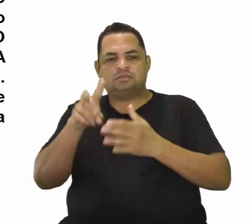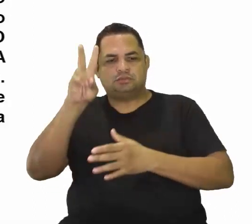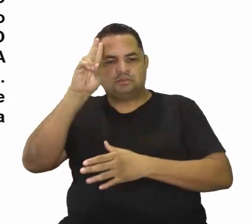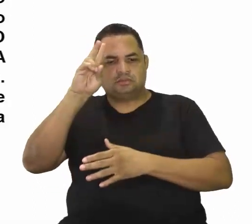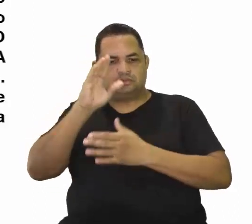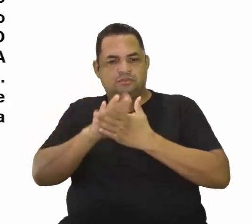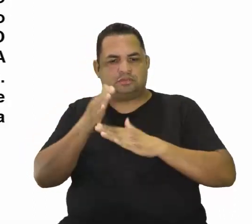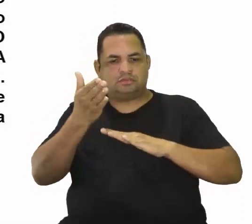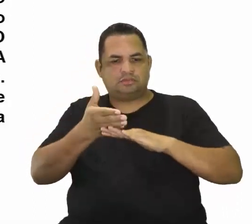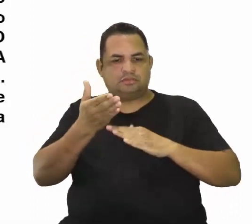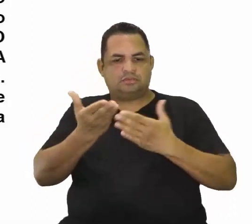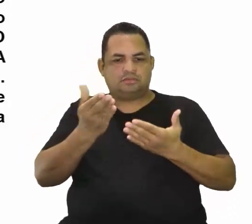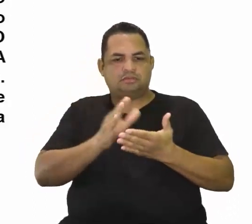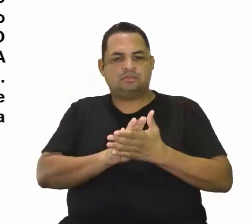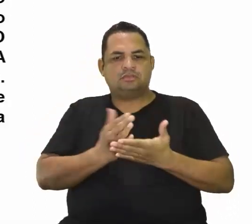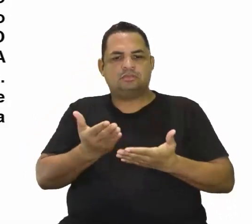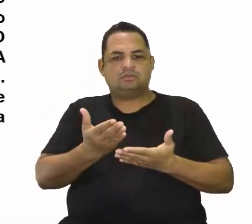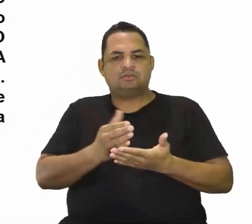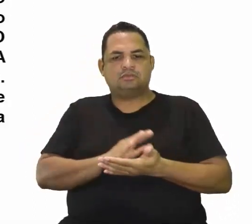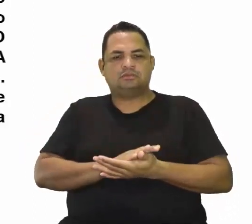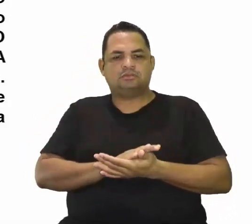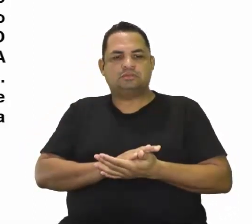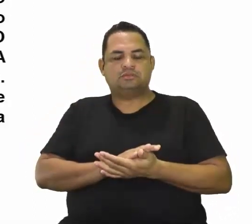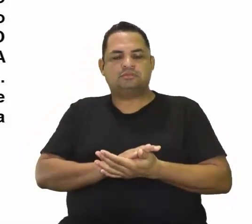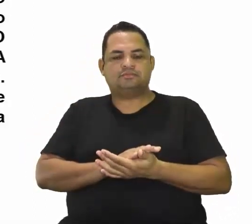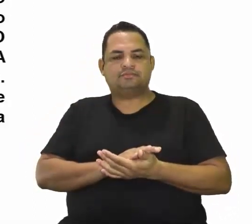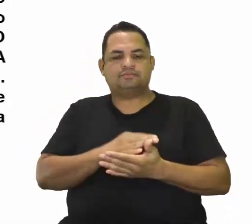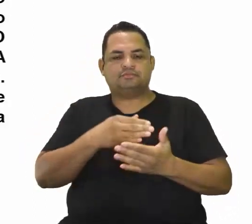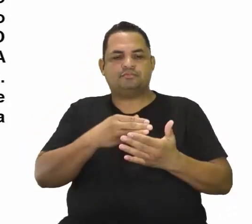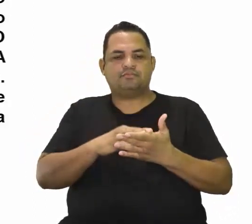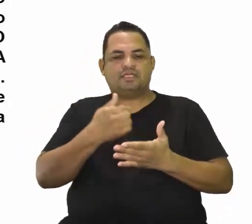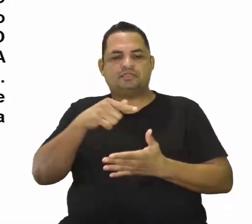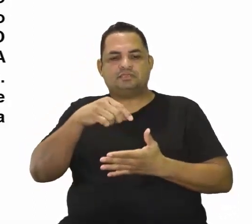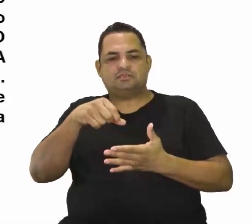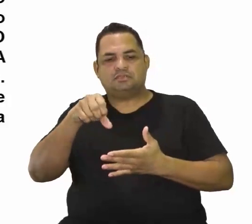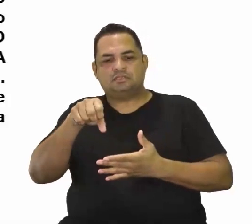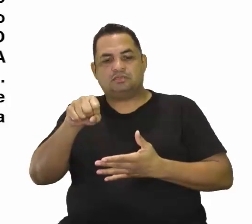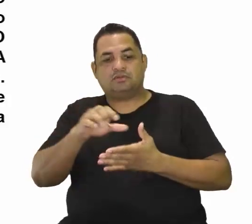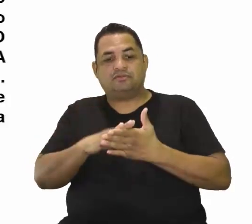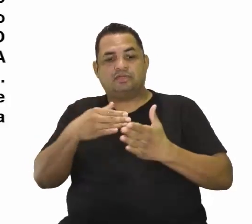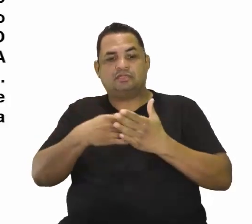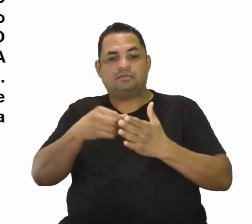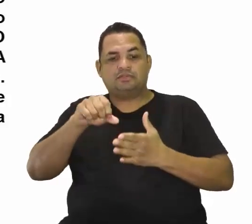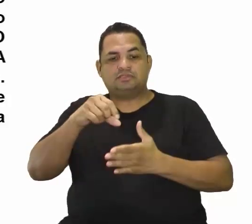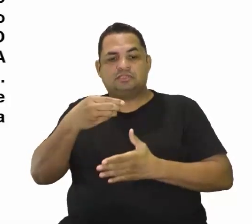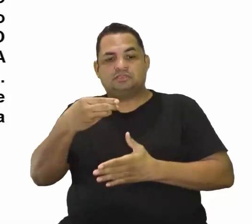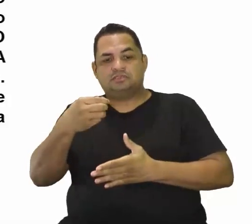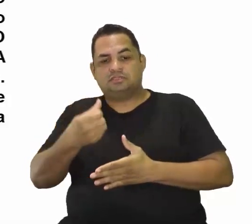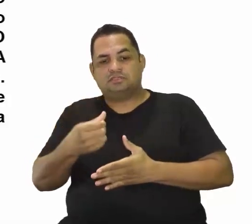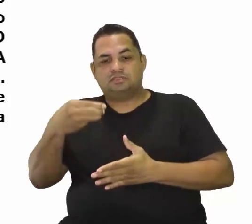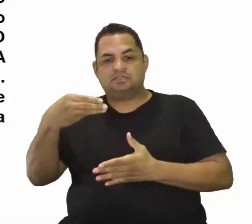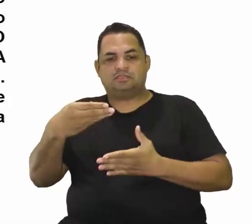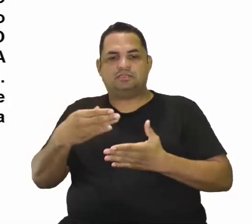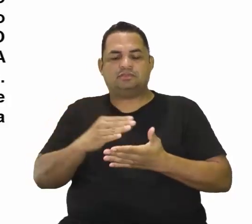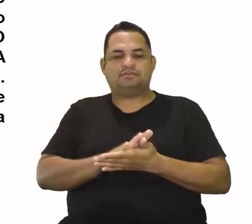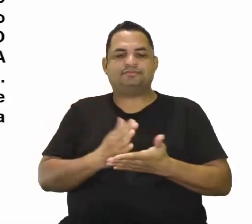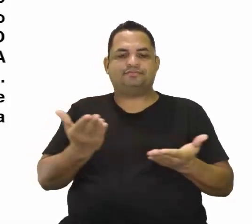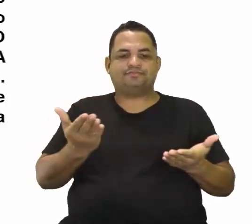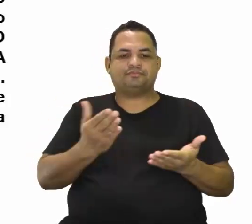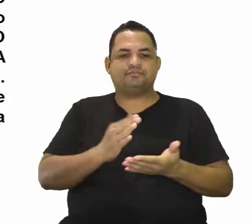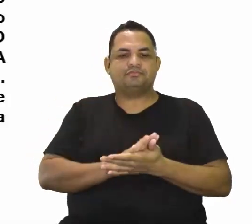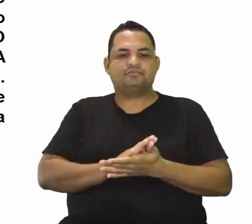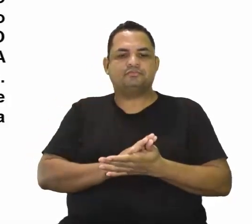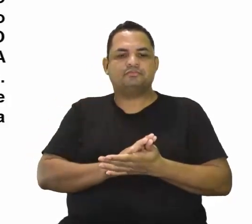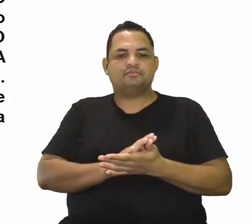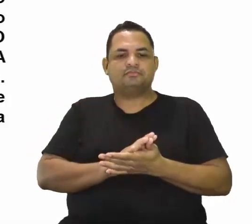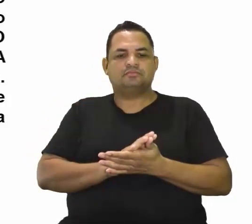recorte de 1789 a 1963. São Paulo, o USPTEC, EDUSP, que é a